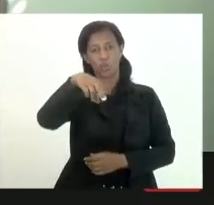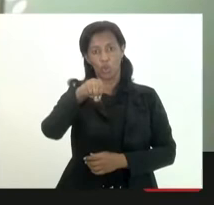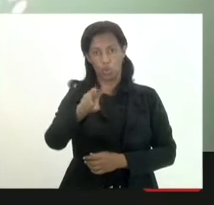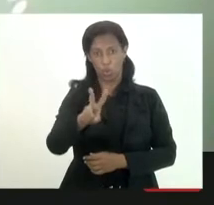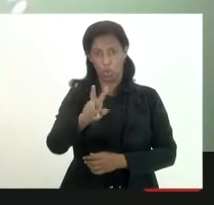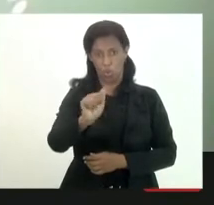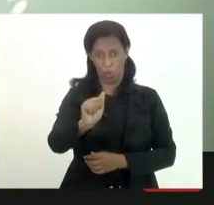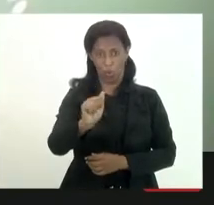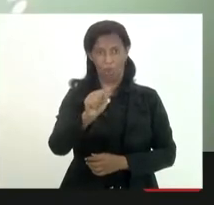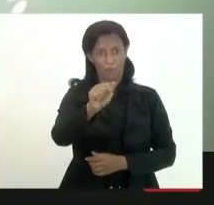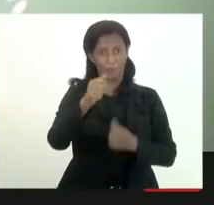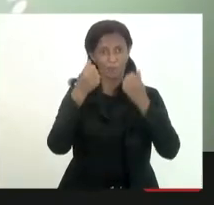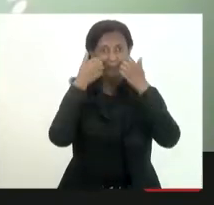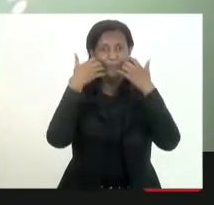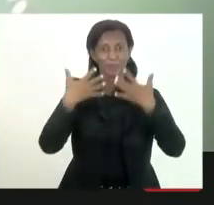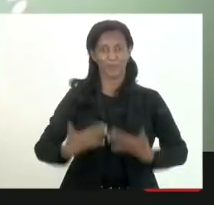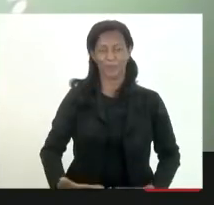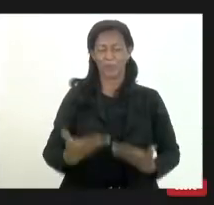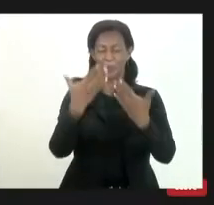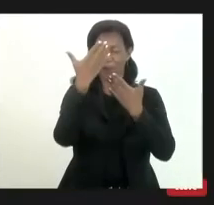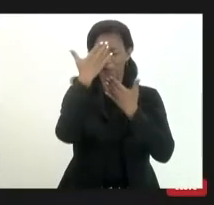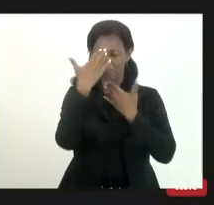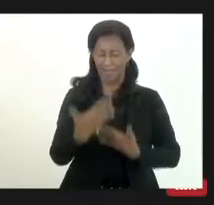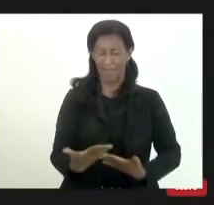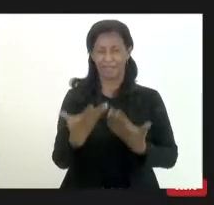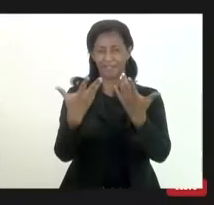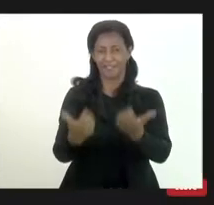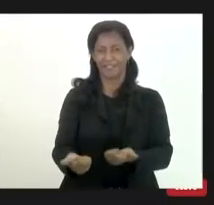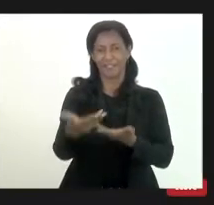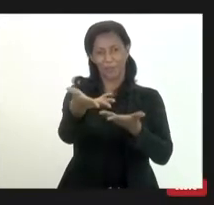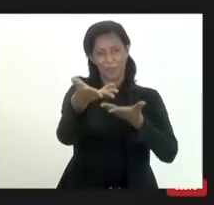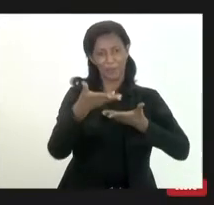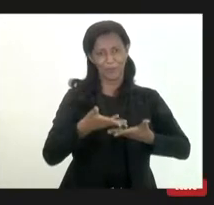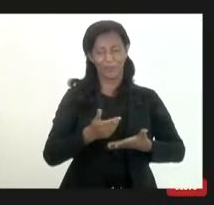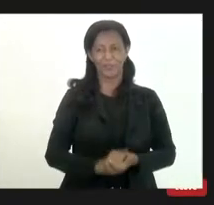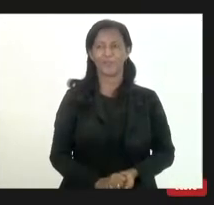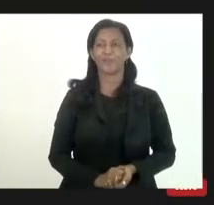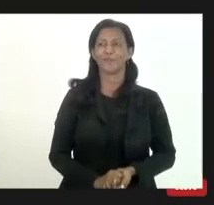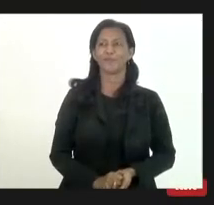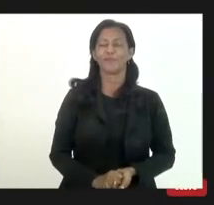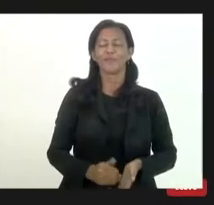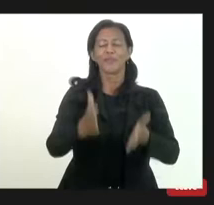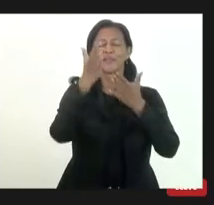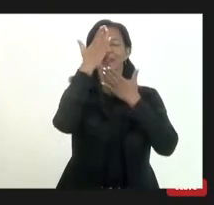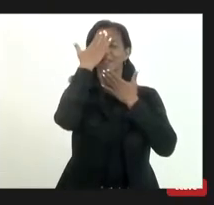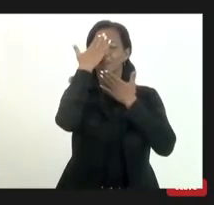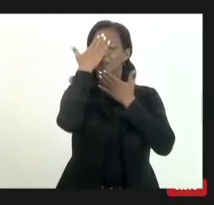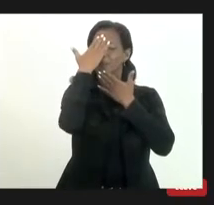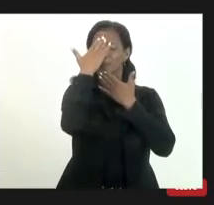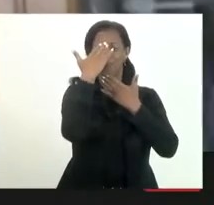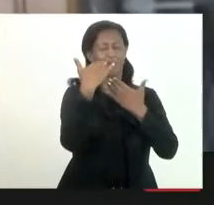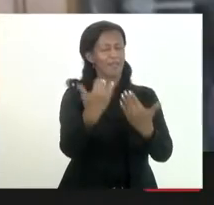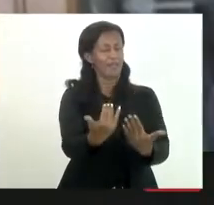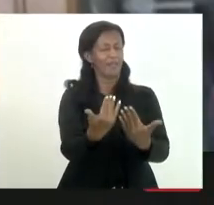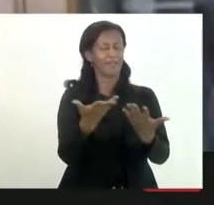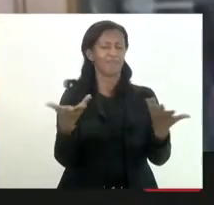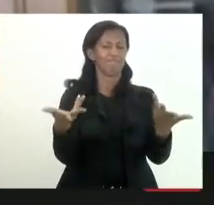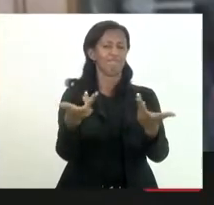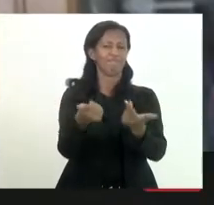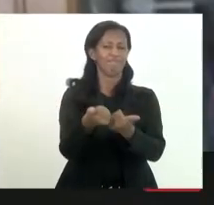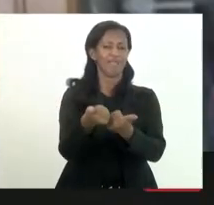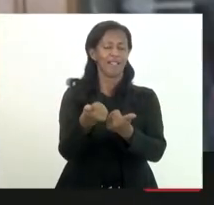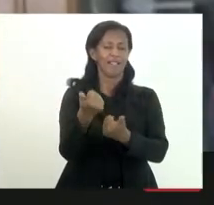Muito obrigada por aceitar nosso convite. Muito obrigado, excelentíssima deputada Marta Rocha,